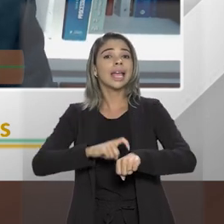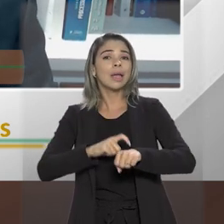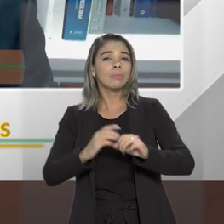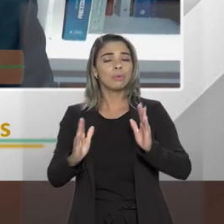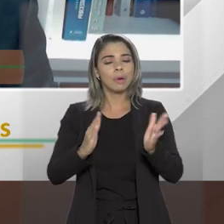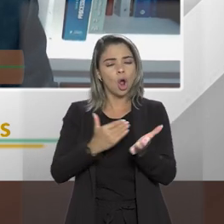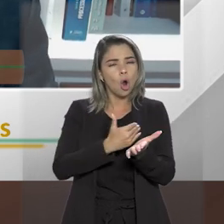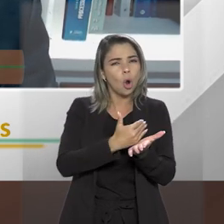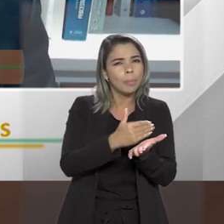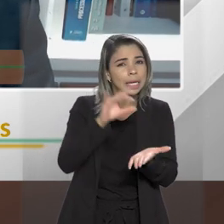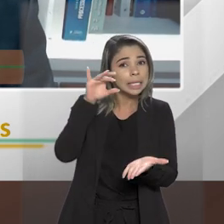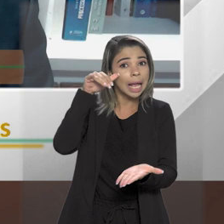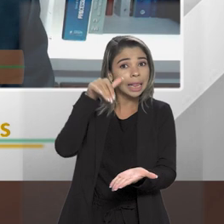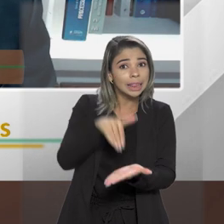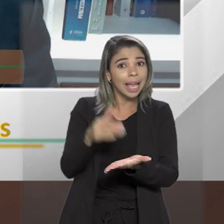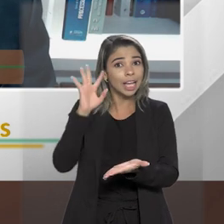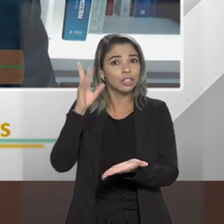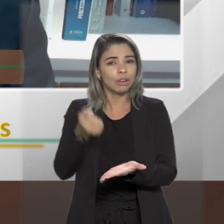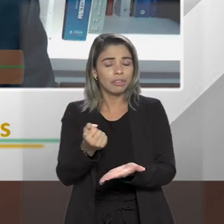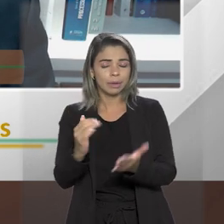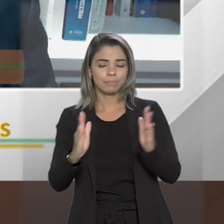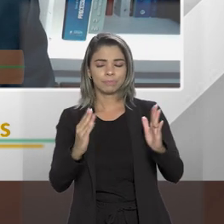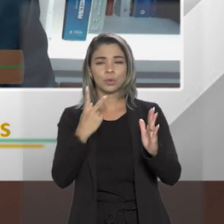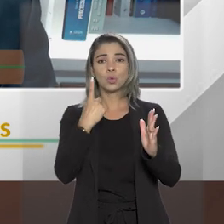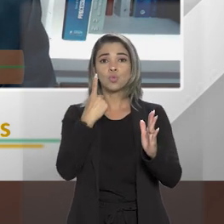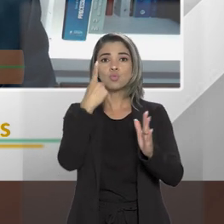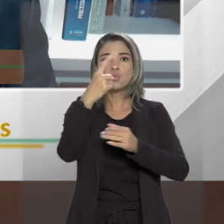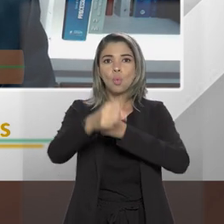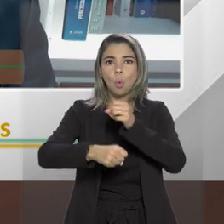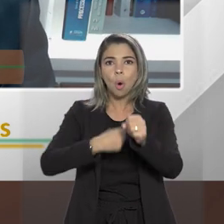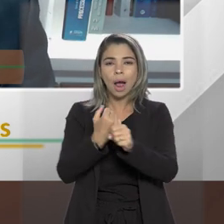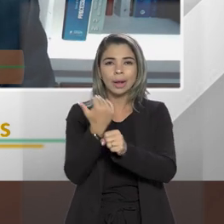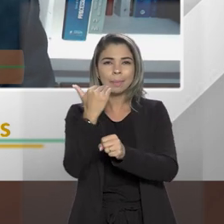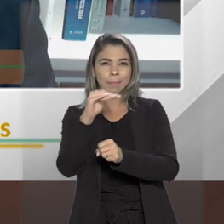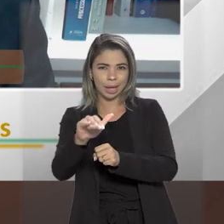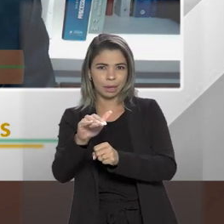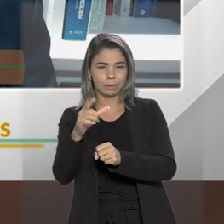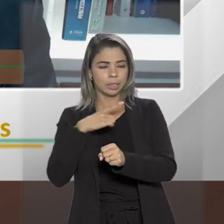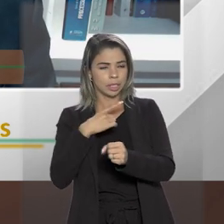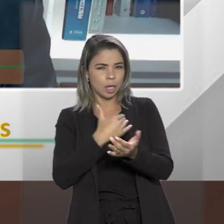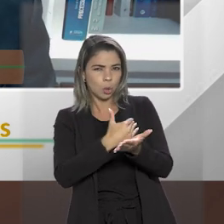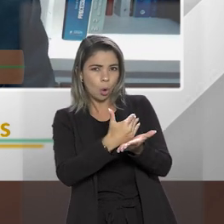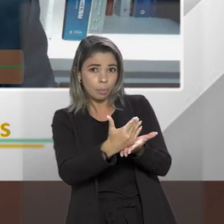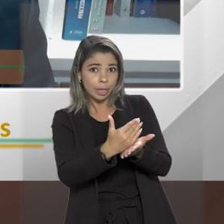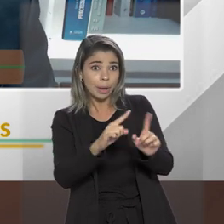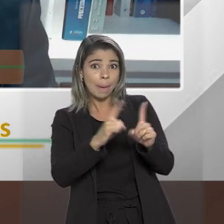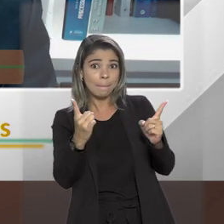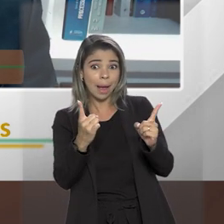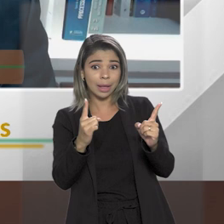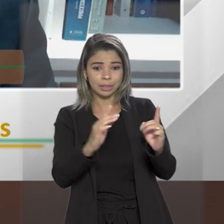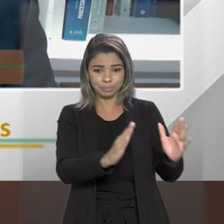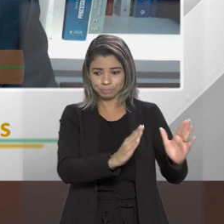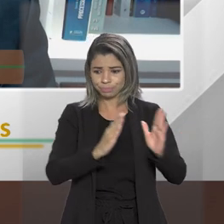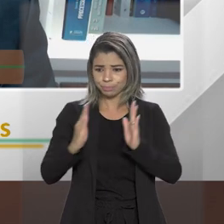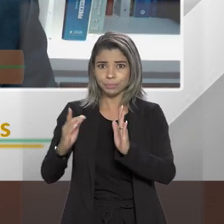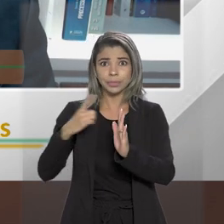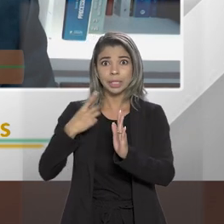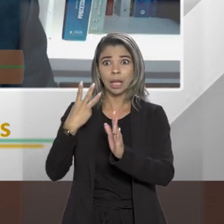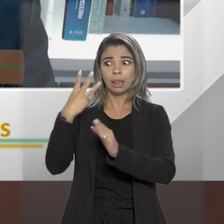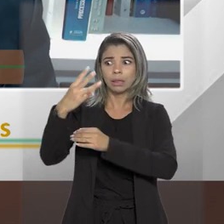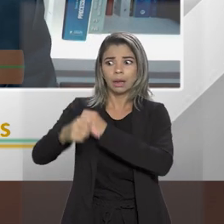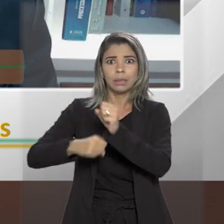até a sentença, é de 1 ano e meio, 1 ano e 6 meses na fase de conhecimento, mas é de 3 anos e 9 meses na fase de